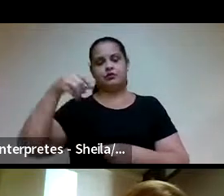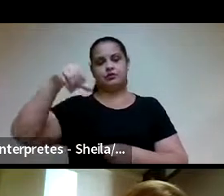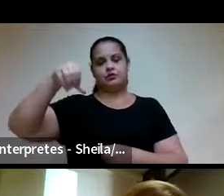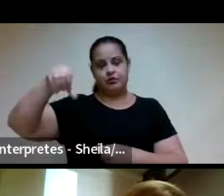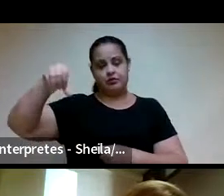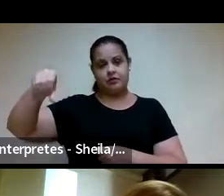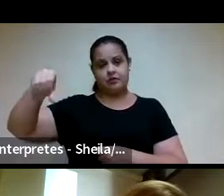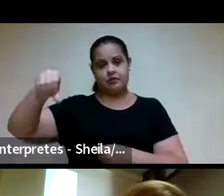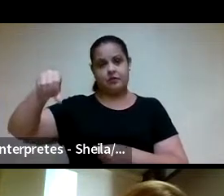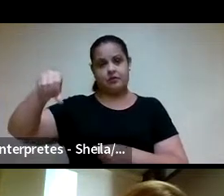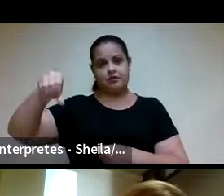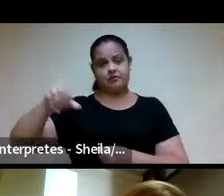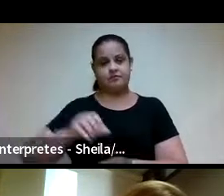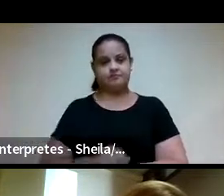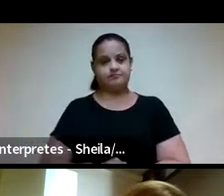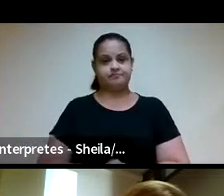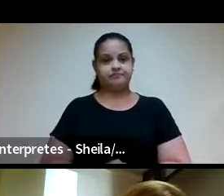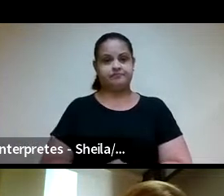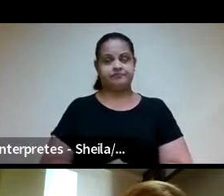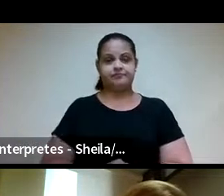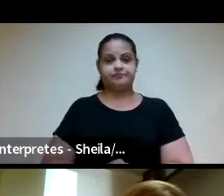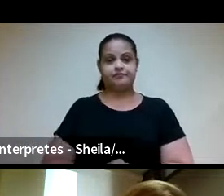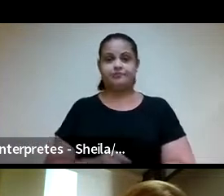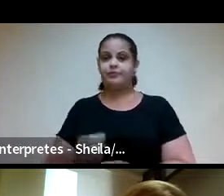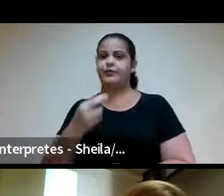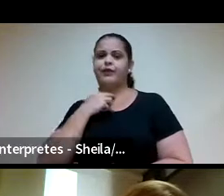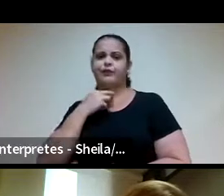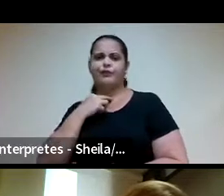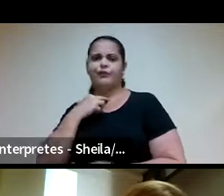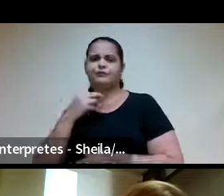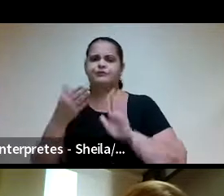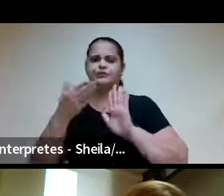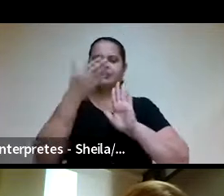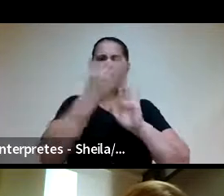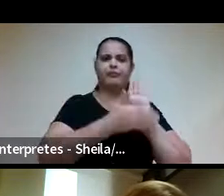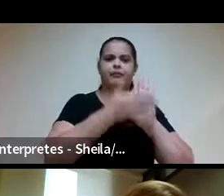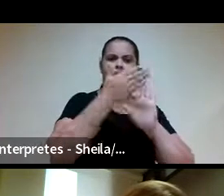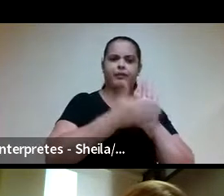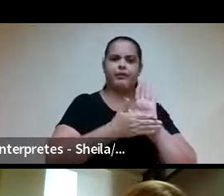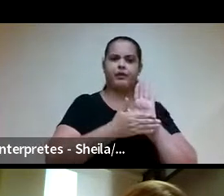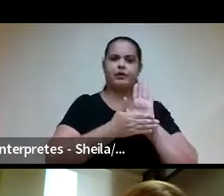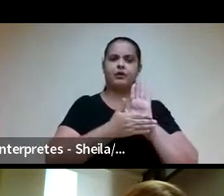assim, ela não poderia produzir provas contra si mesma ou não.